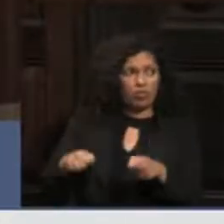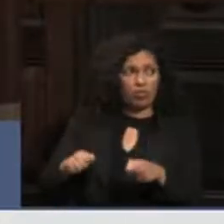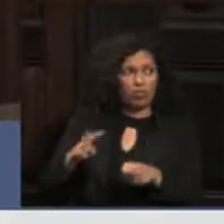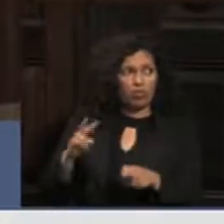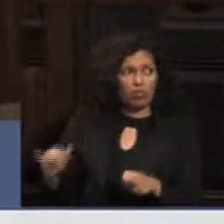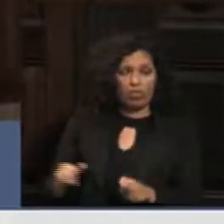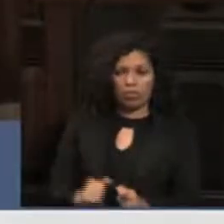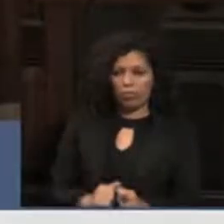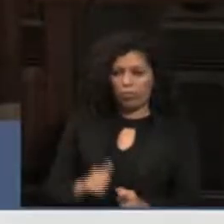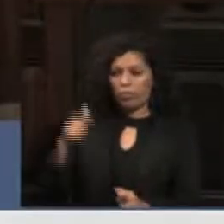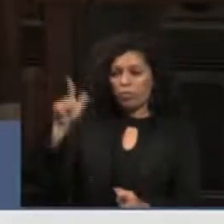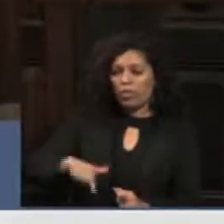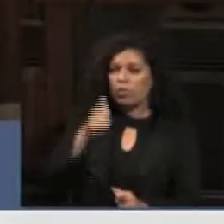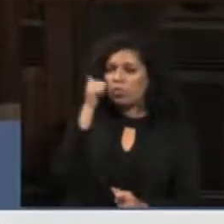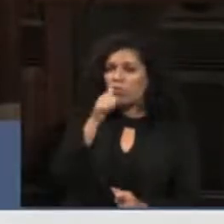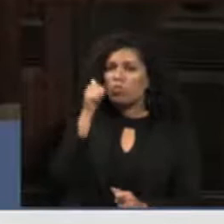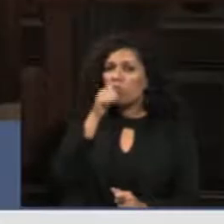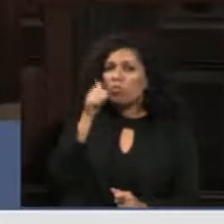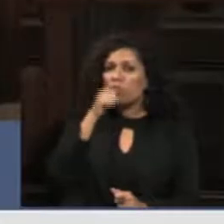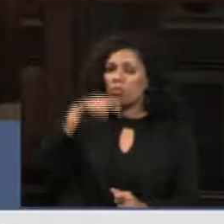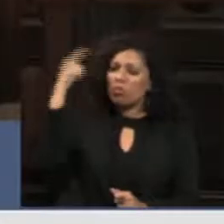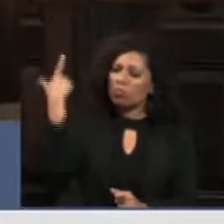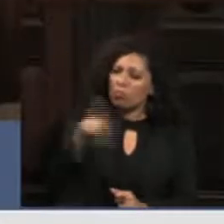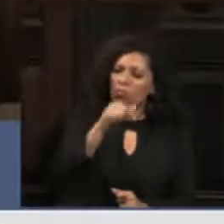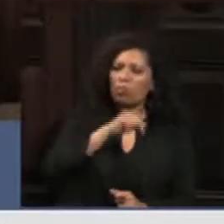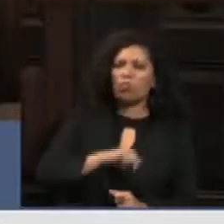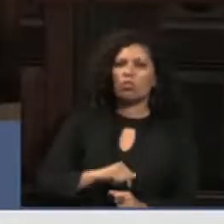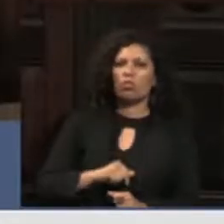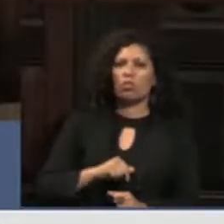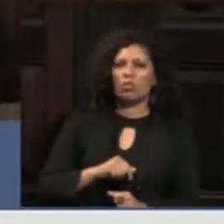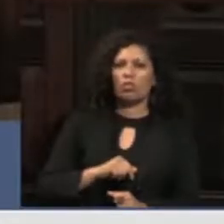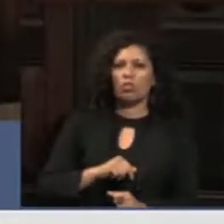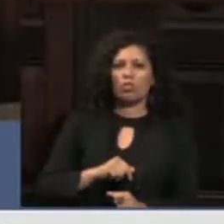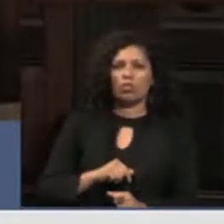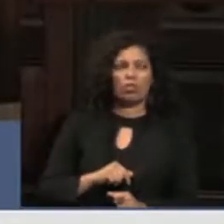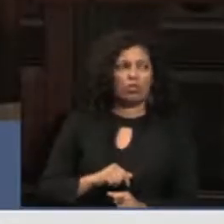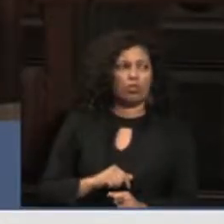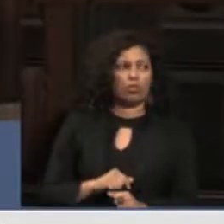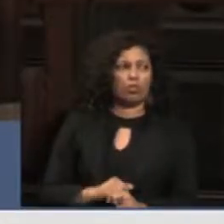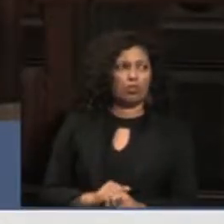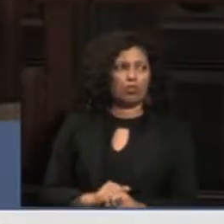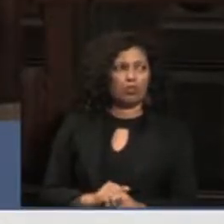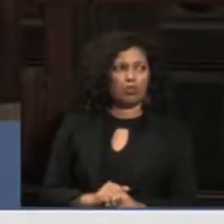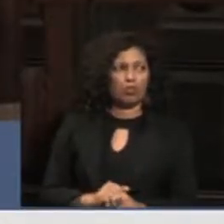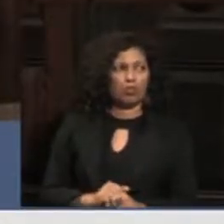mulher foi agredida no Rio Grande do Sul e teve uma suástica